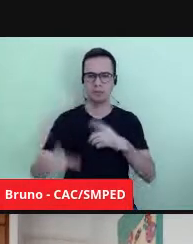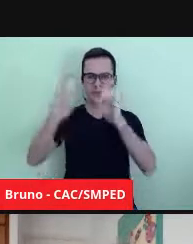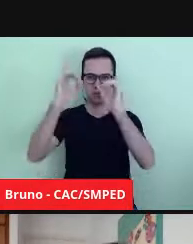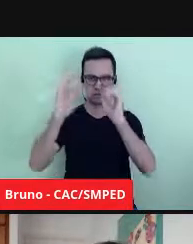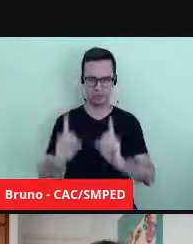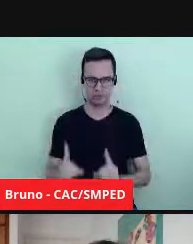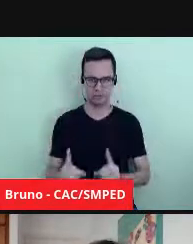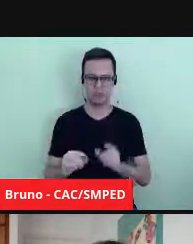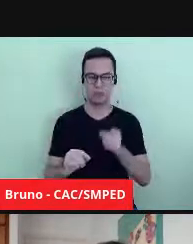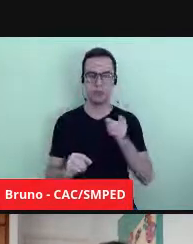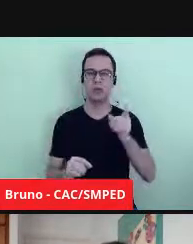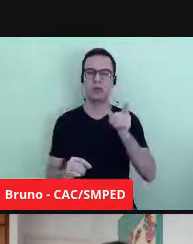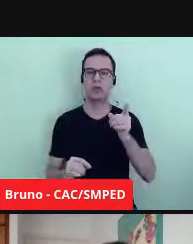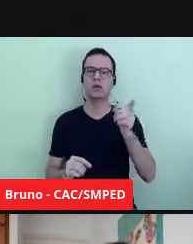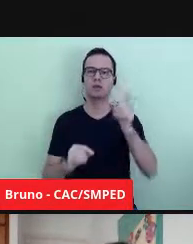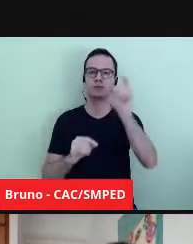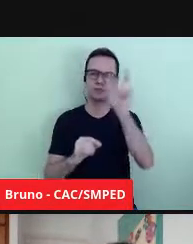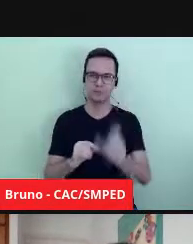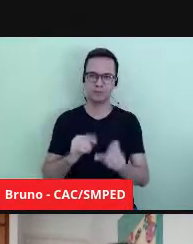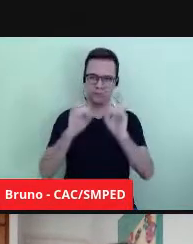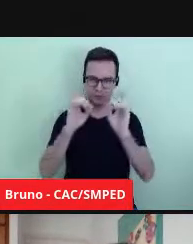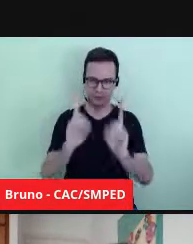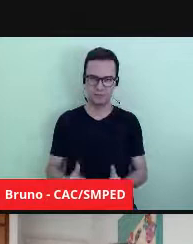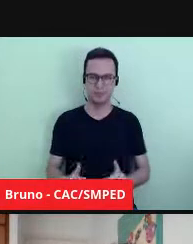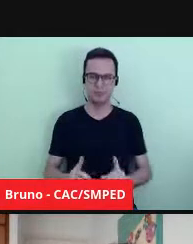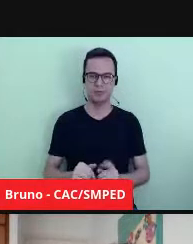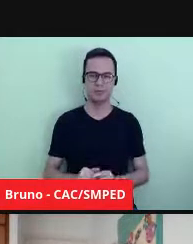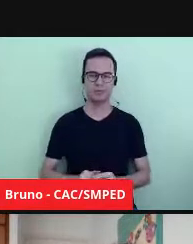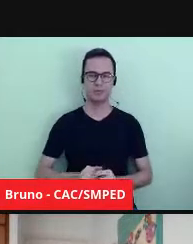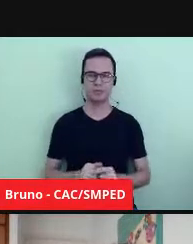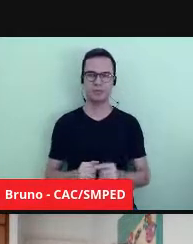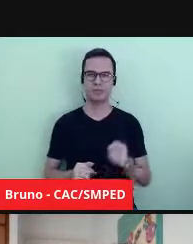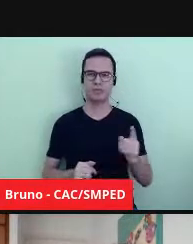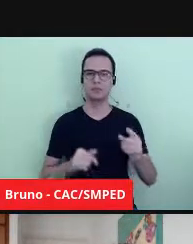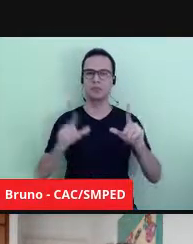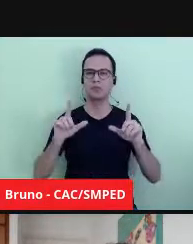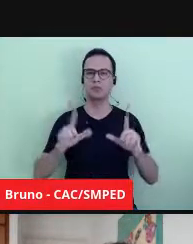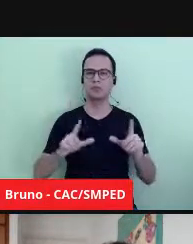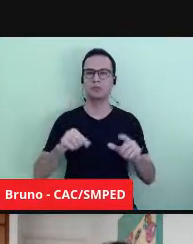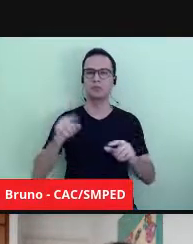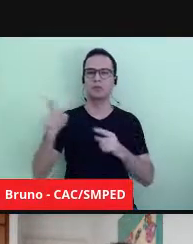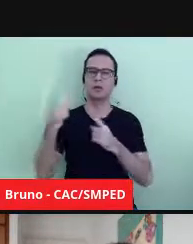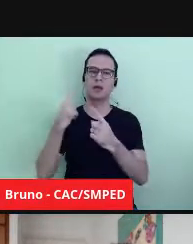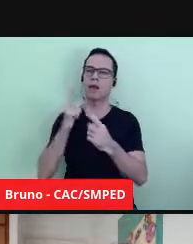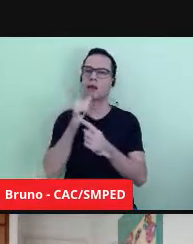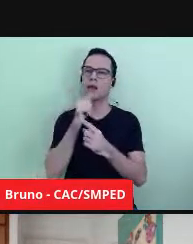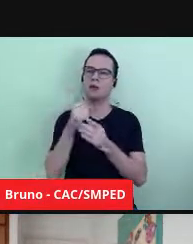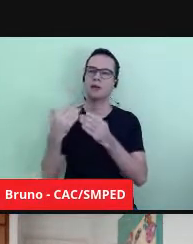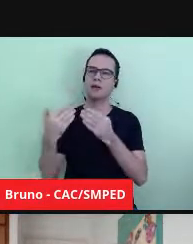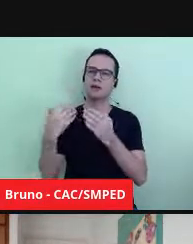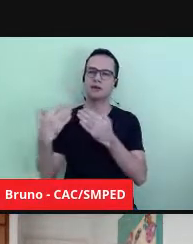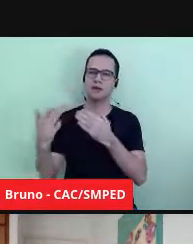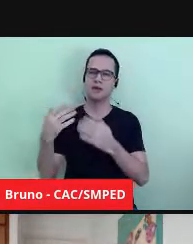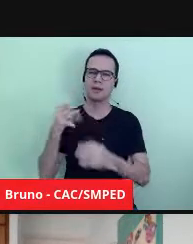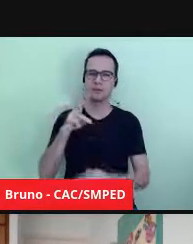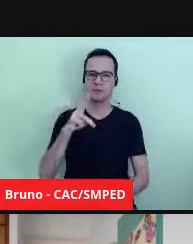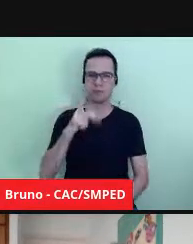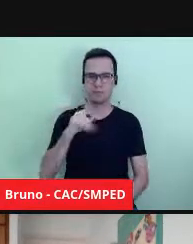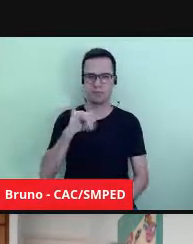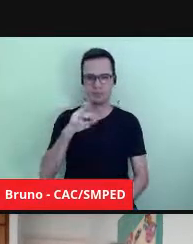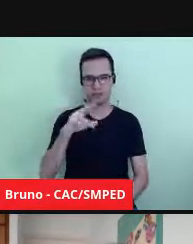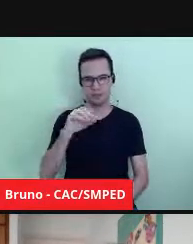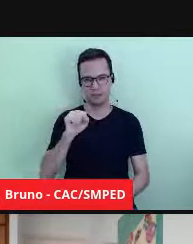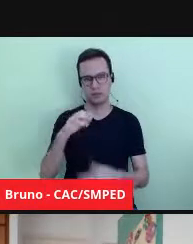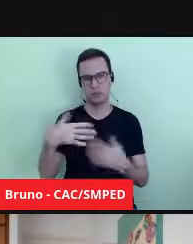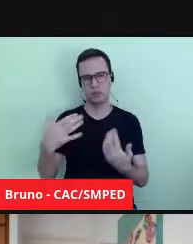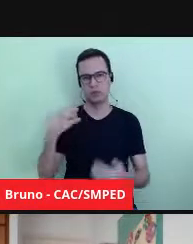Se as pessoas com deficiência que estão no Vale do Rio Pinheiros ou que estão aqui no Capão Redondo, por